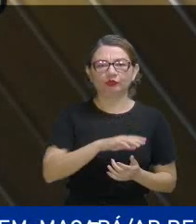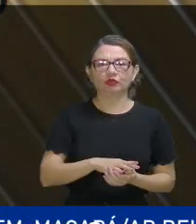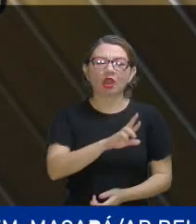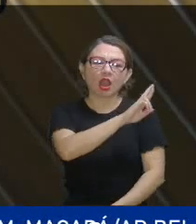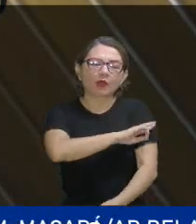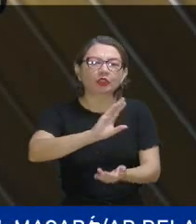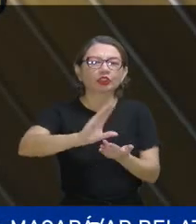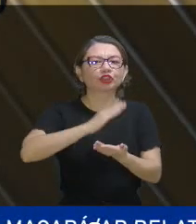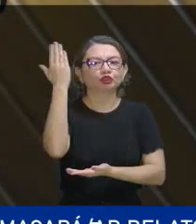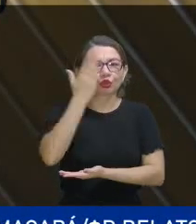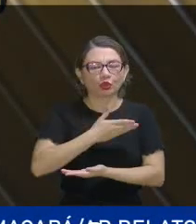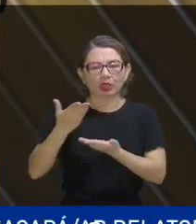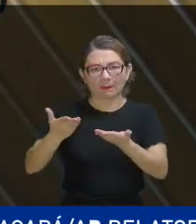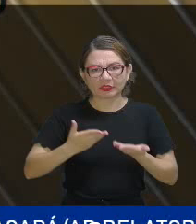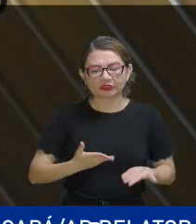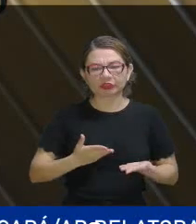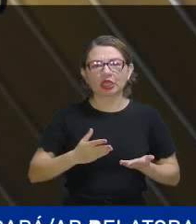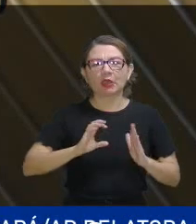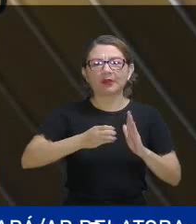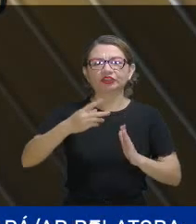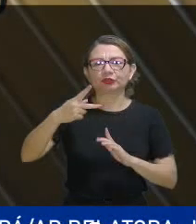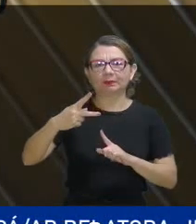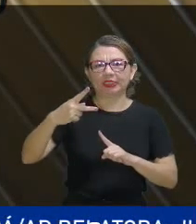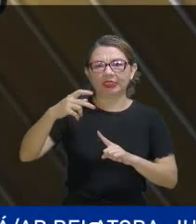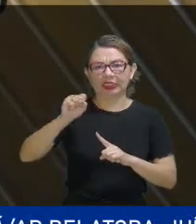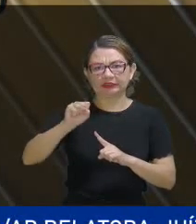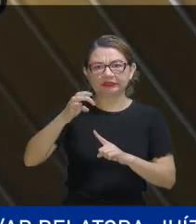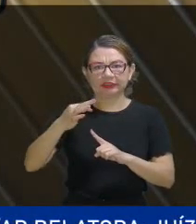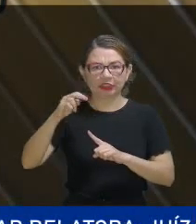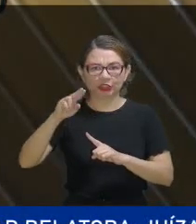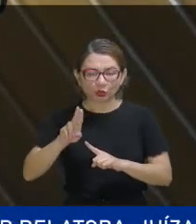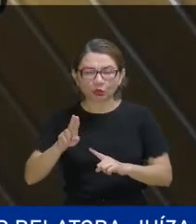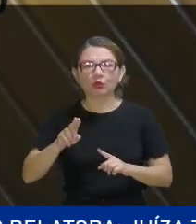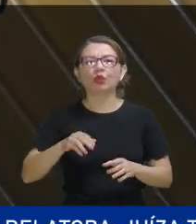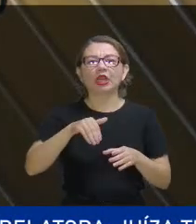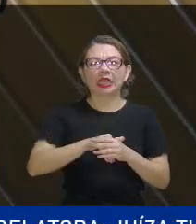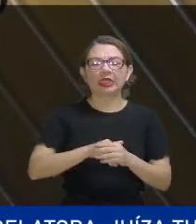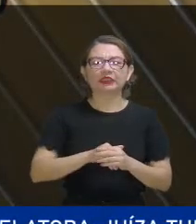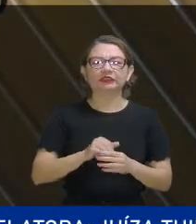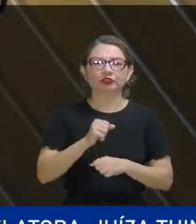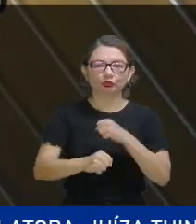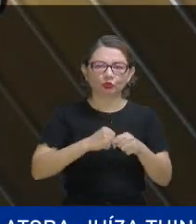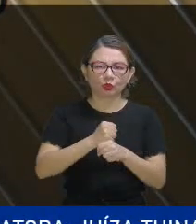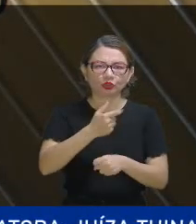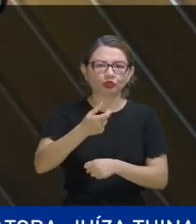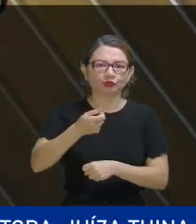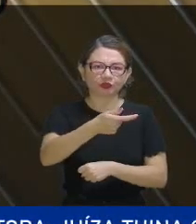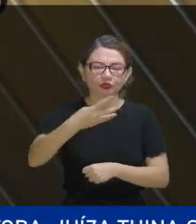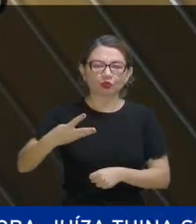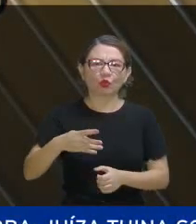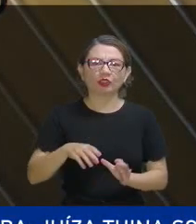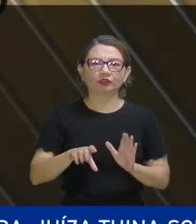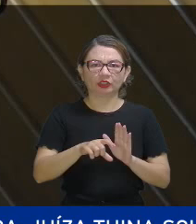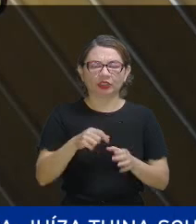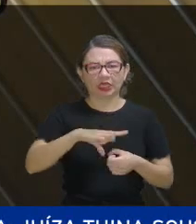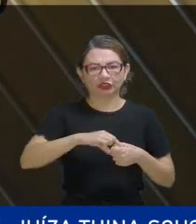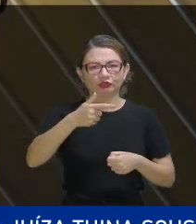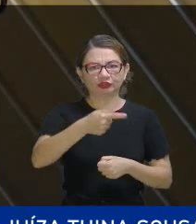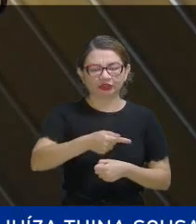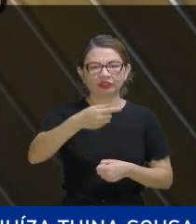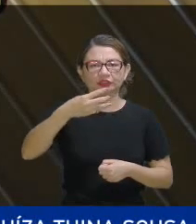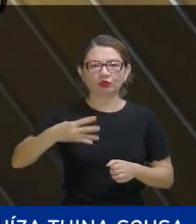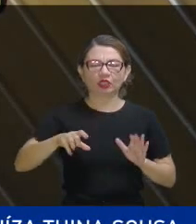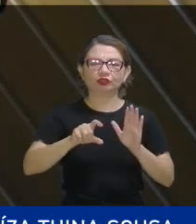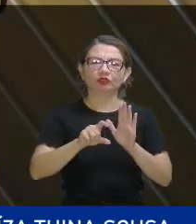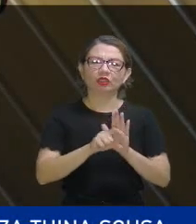desaprovação das contas apresentadas pelo PSTU referentes às eleições do ano de 2024, nos termos do artigo 74,